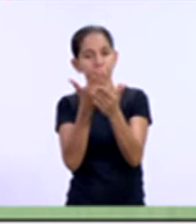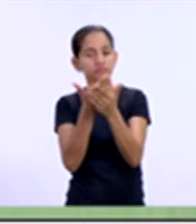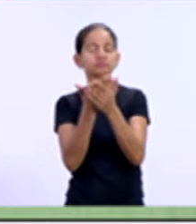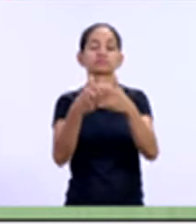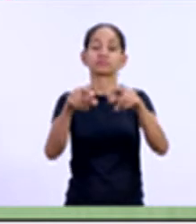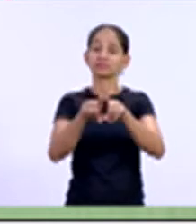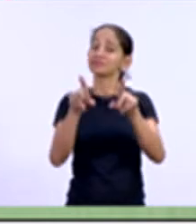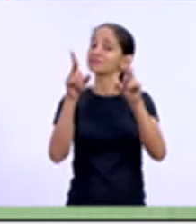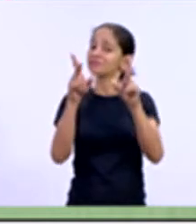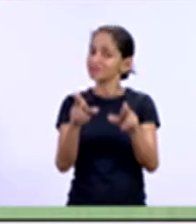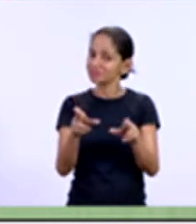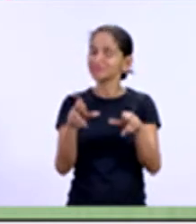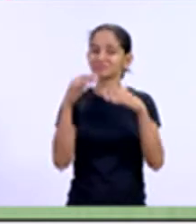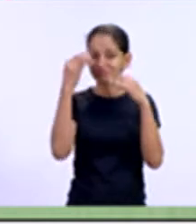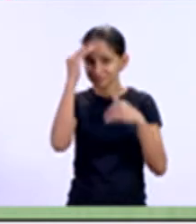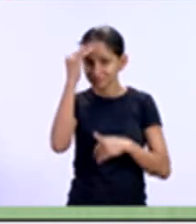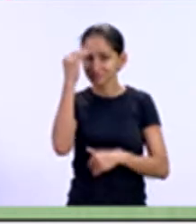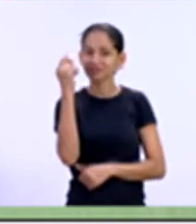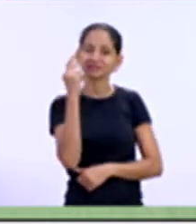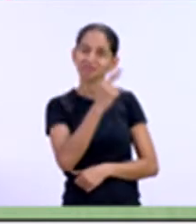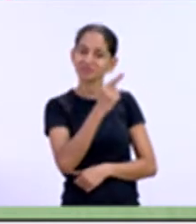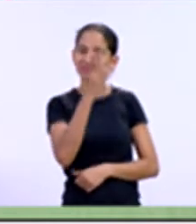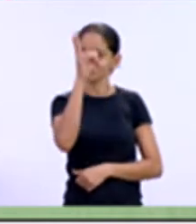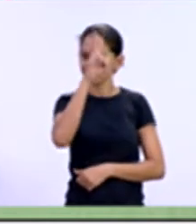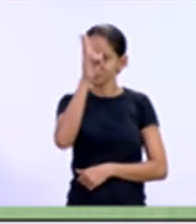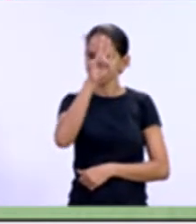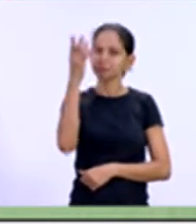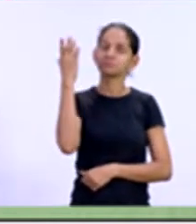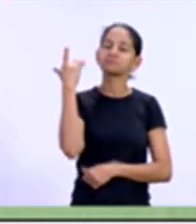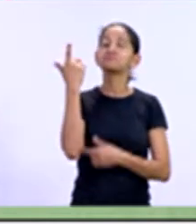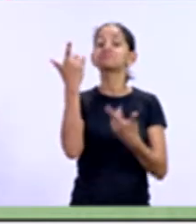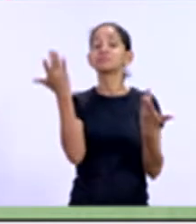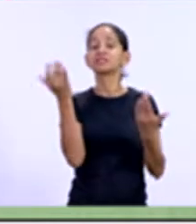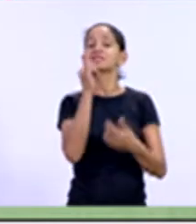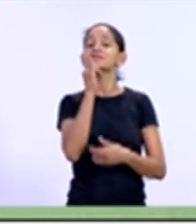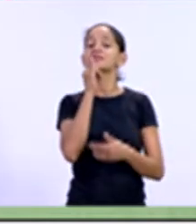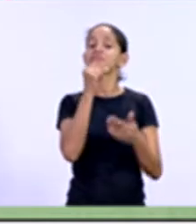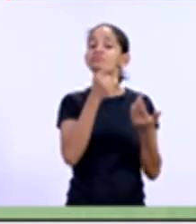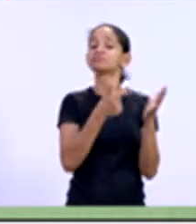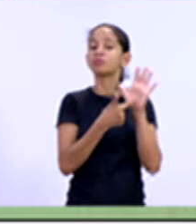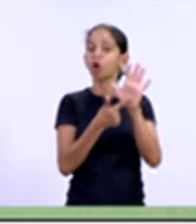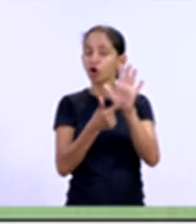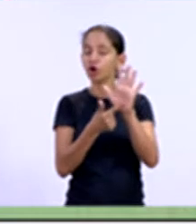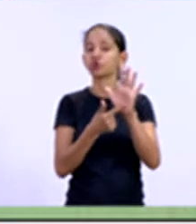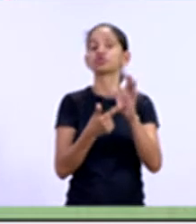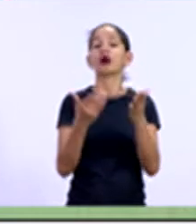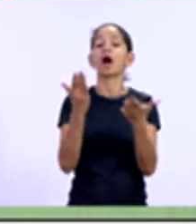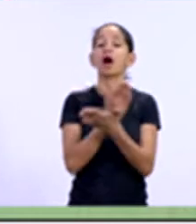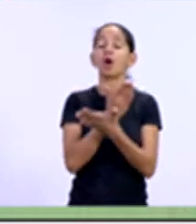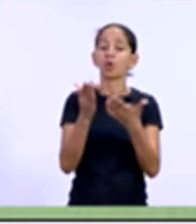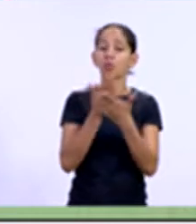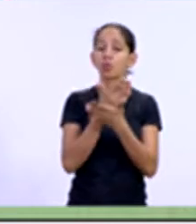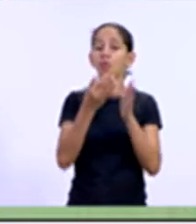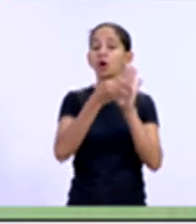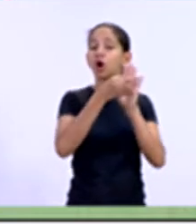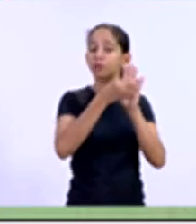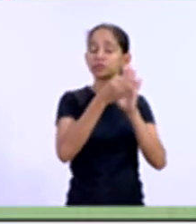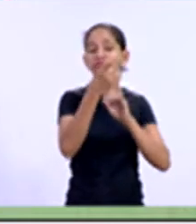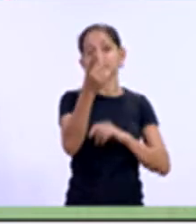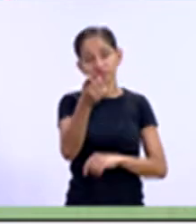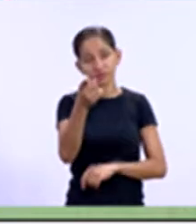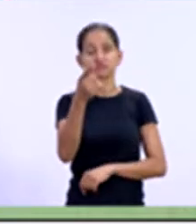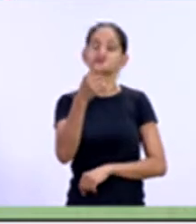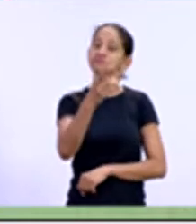né, professor, nós colocamos aqui naquela definição alguns exemplos que os nossos estudantes nos enviaram por meio dos tutores no